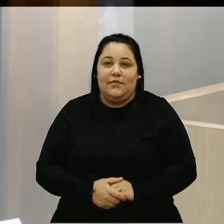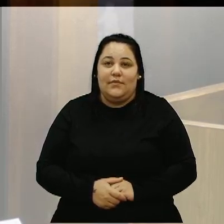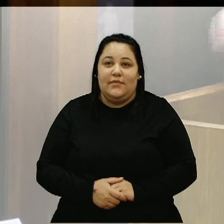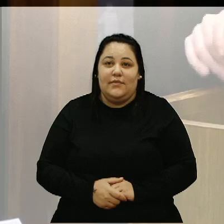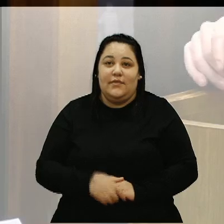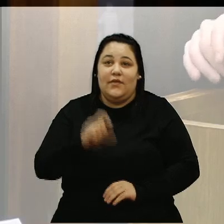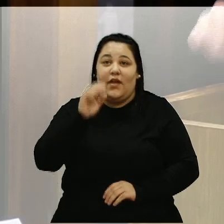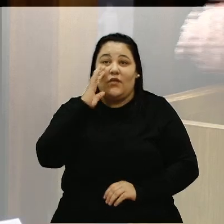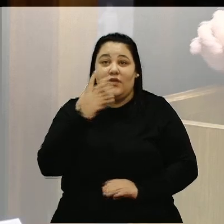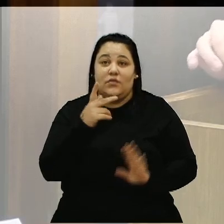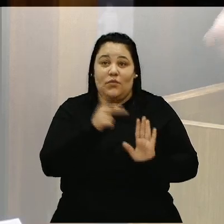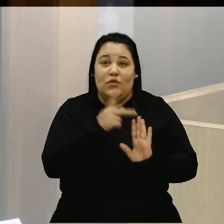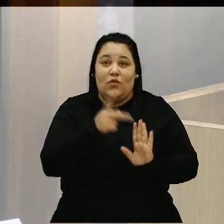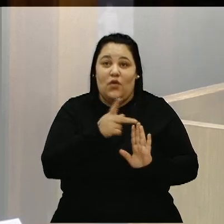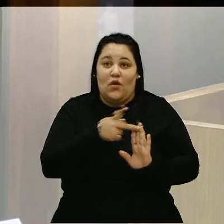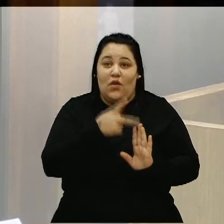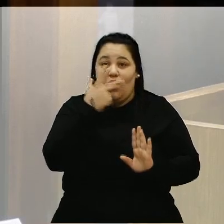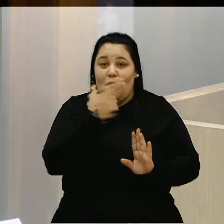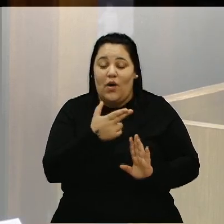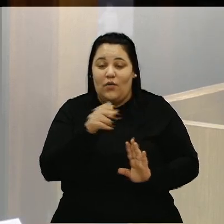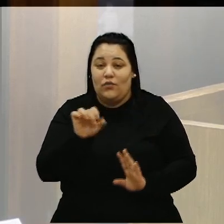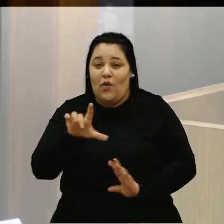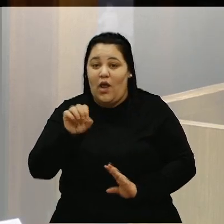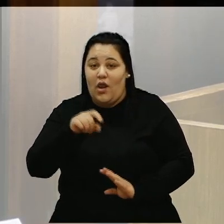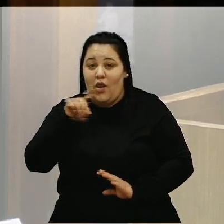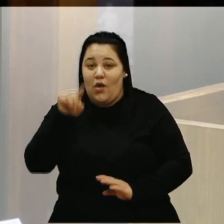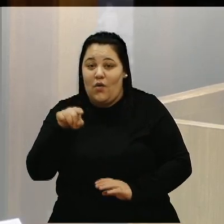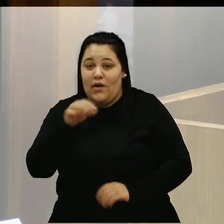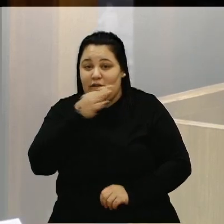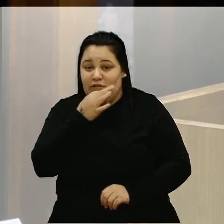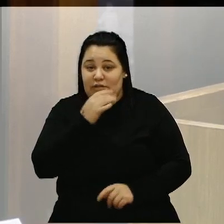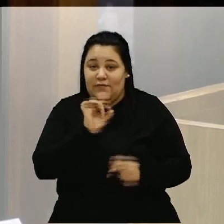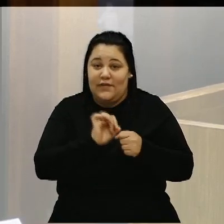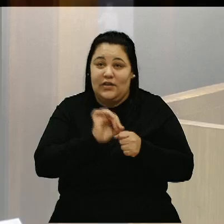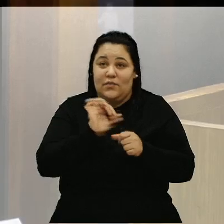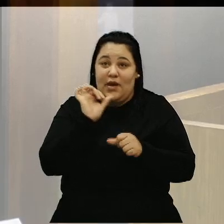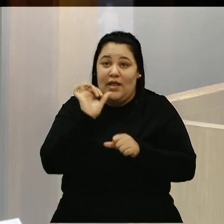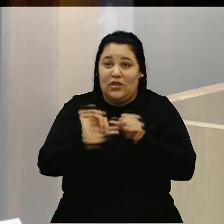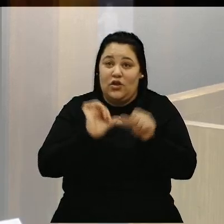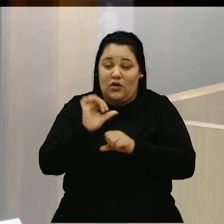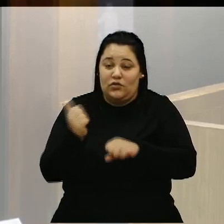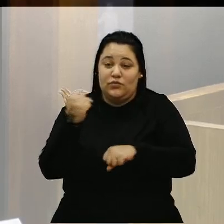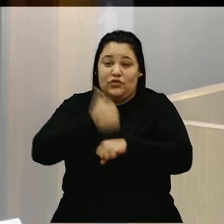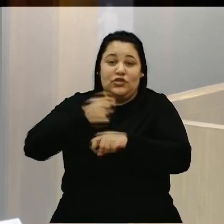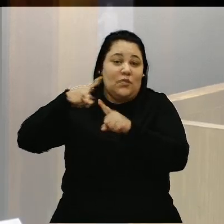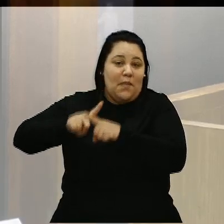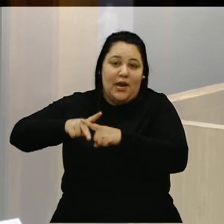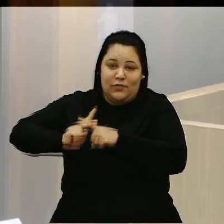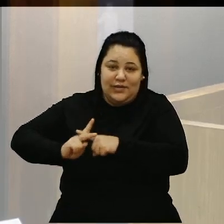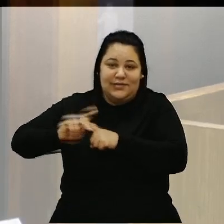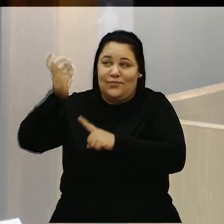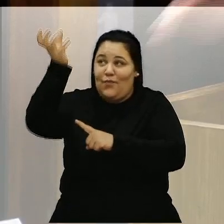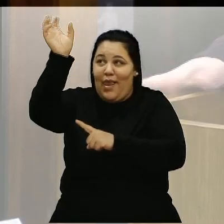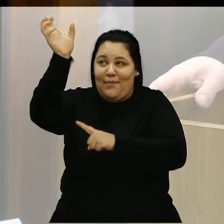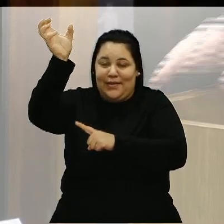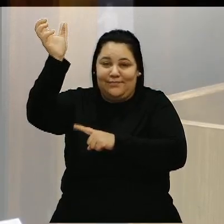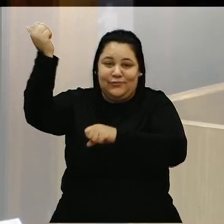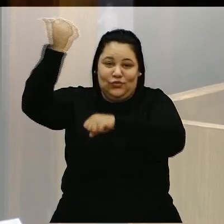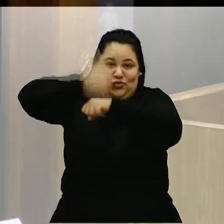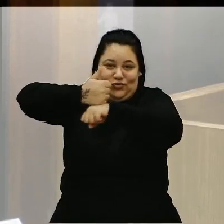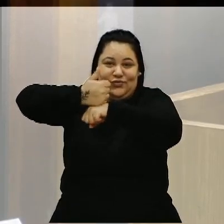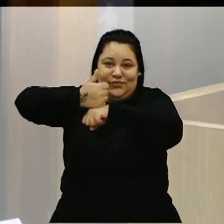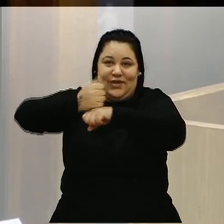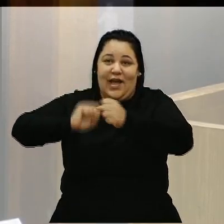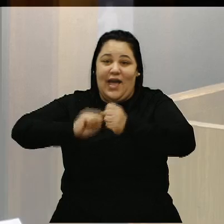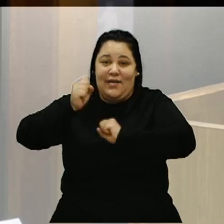mesmo protocolo de Alô Caxias realizado para troca ou a manutenção de lâmpadas, a